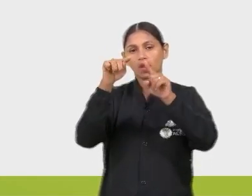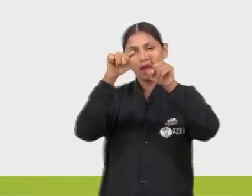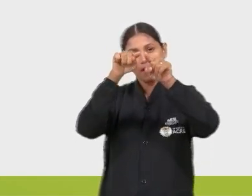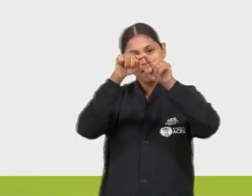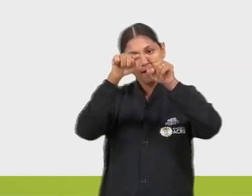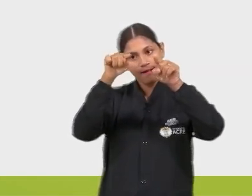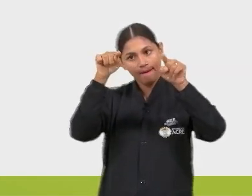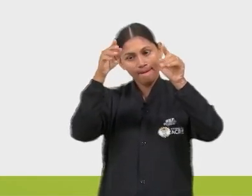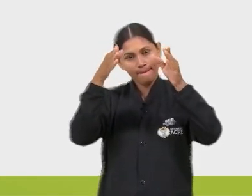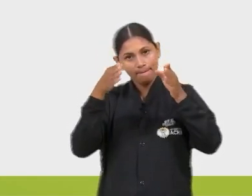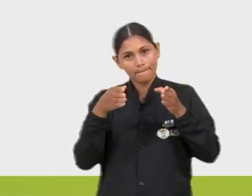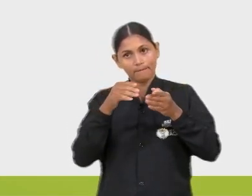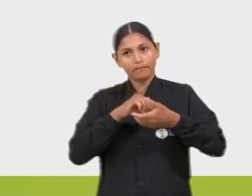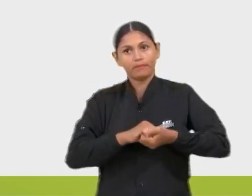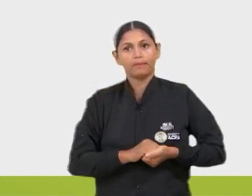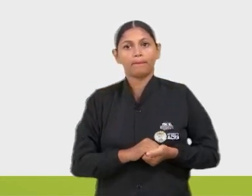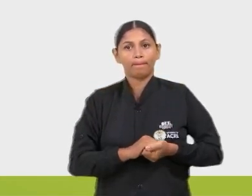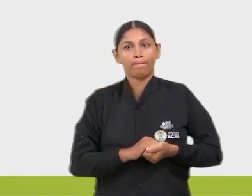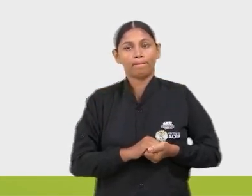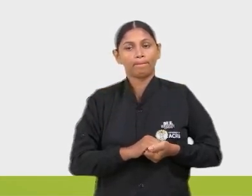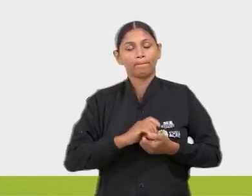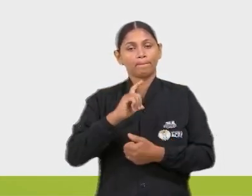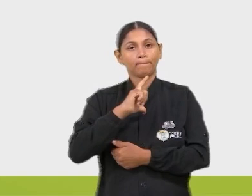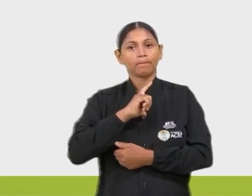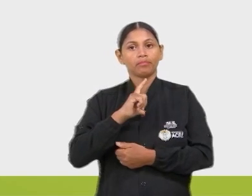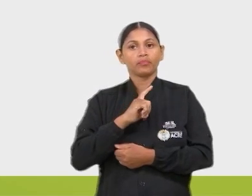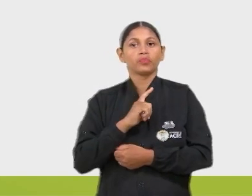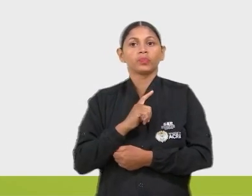ok? Nós temos ainda a ideia